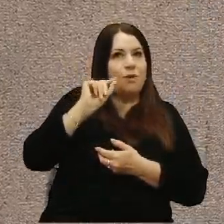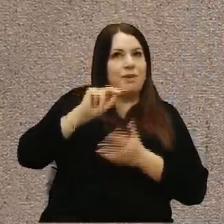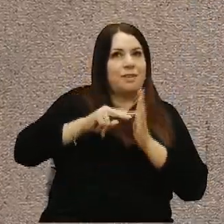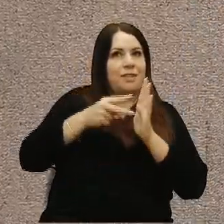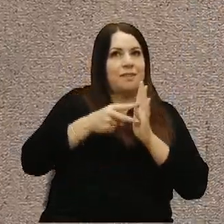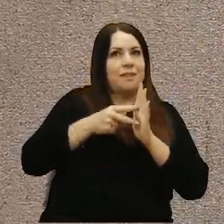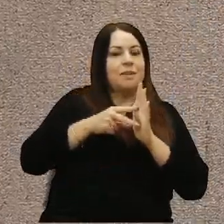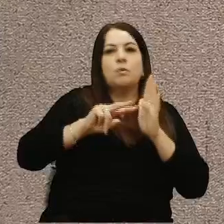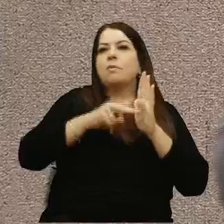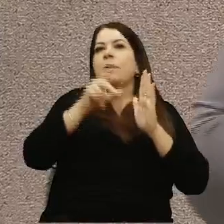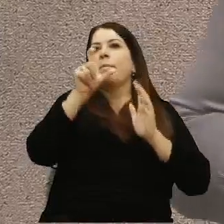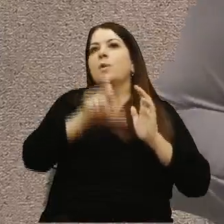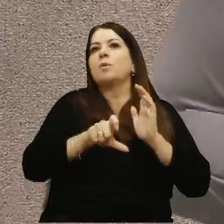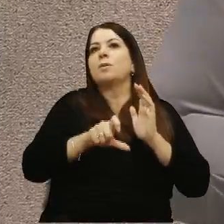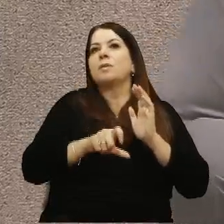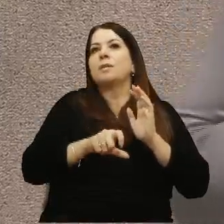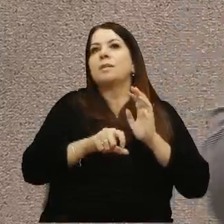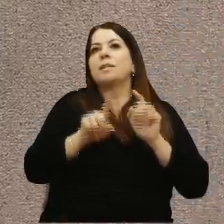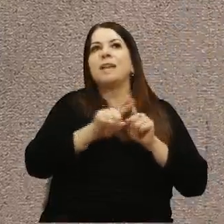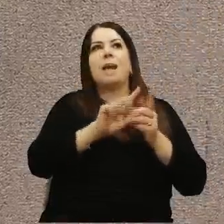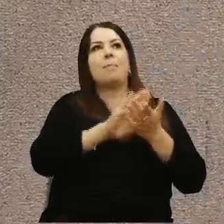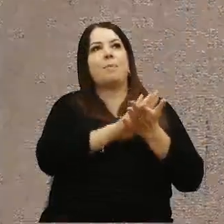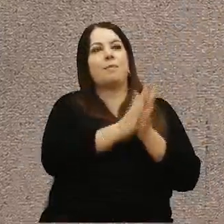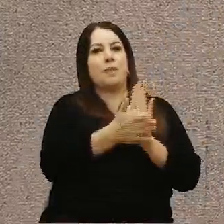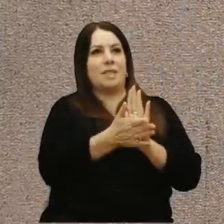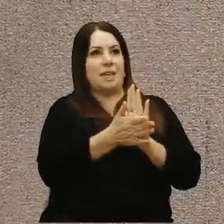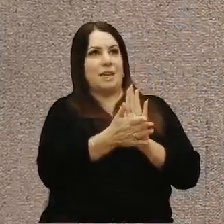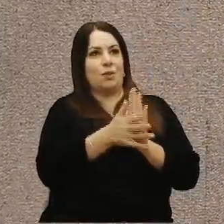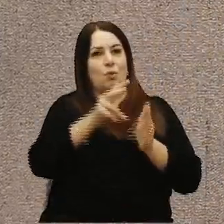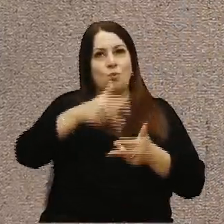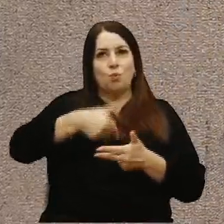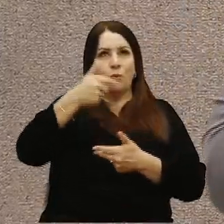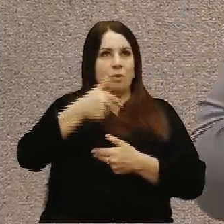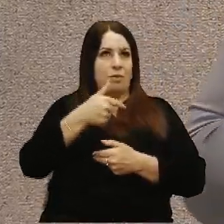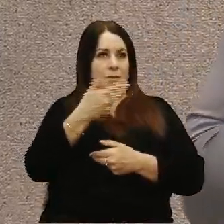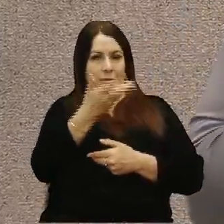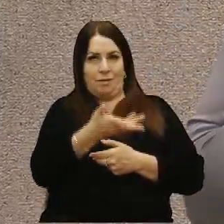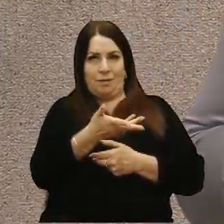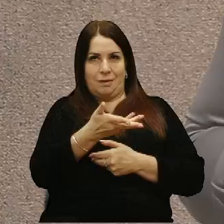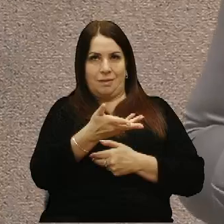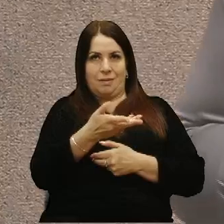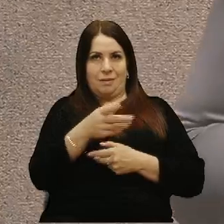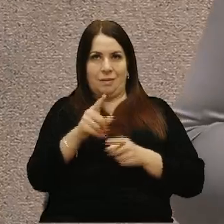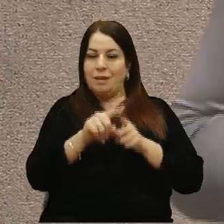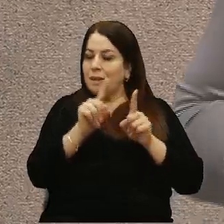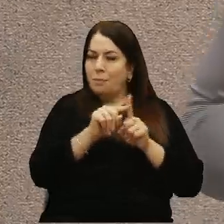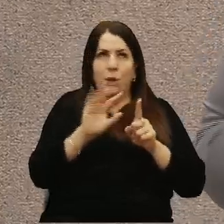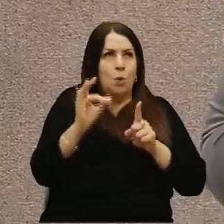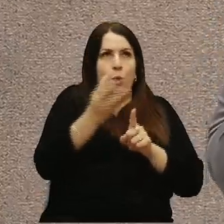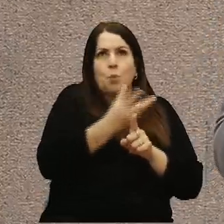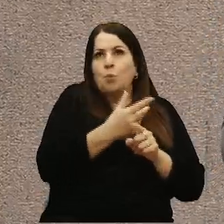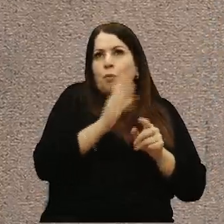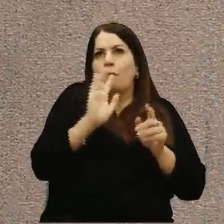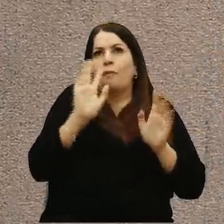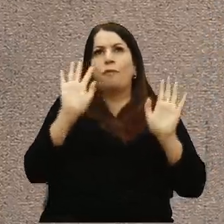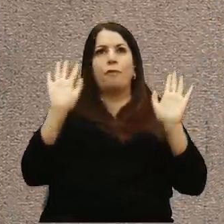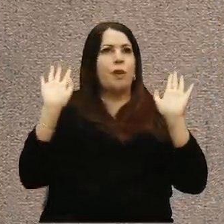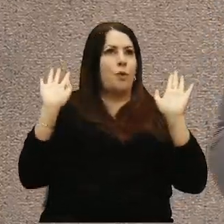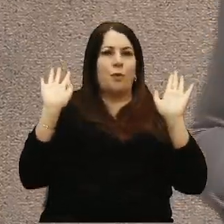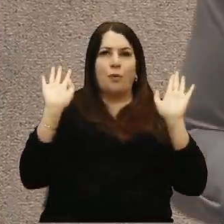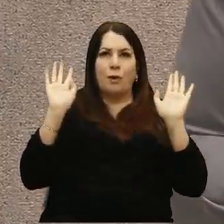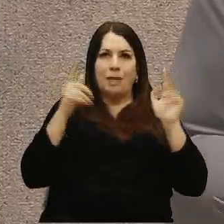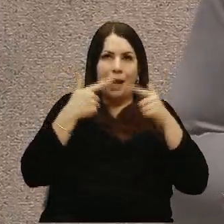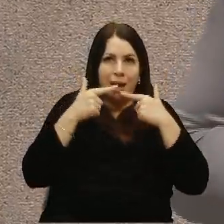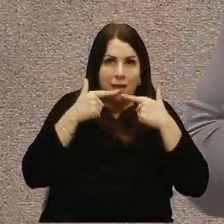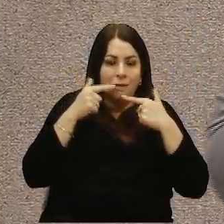que a pessoa é sushifóbica, que ela é intolerante aos asiáticos. Porque hoje tudo virou, mas é verdade. A gente está rindo,